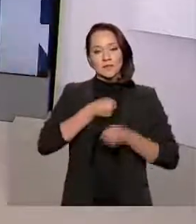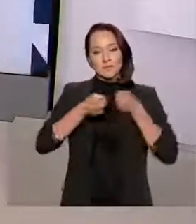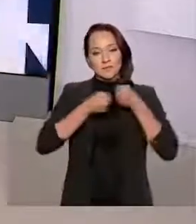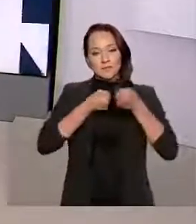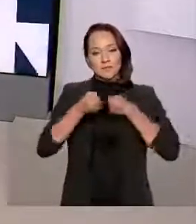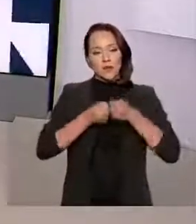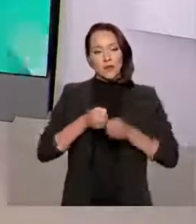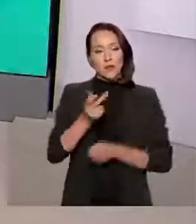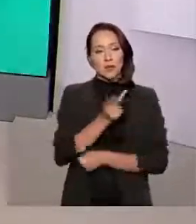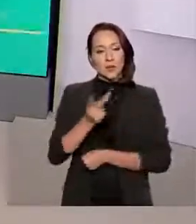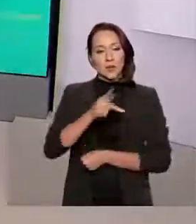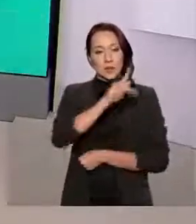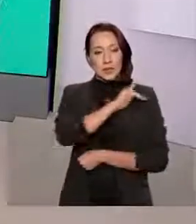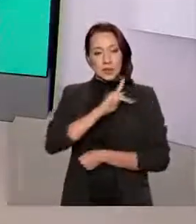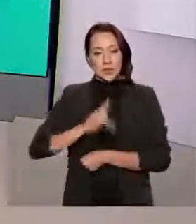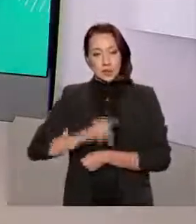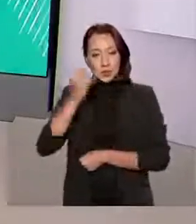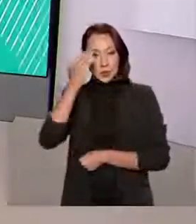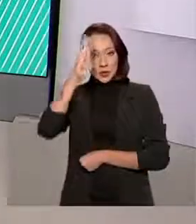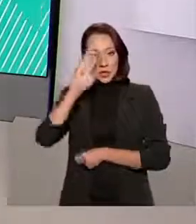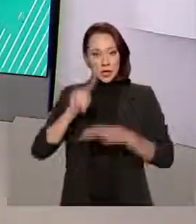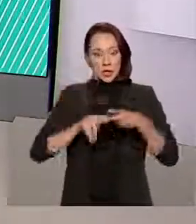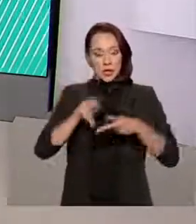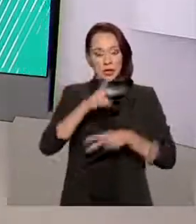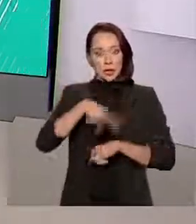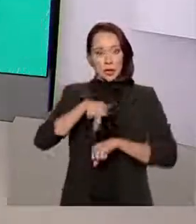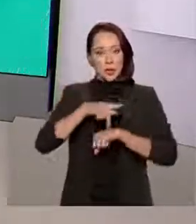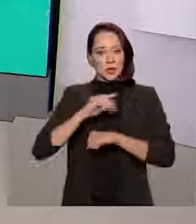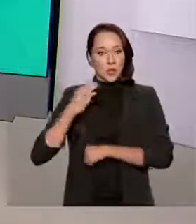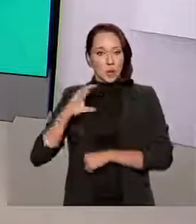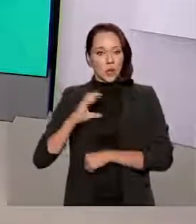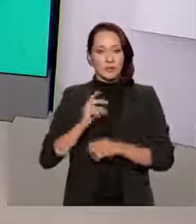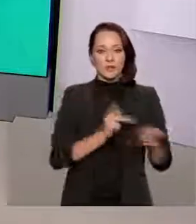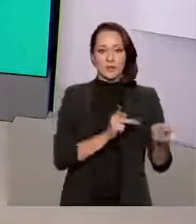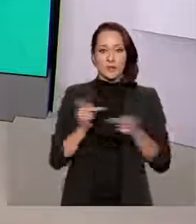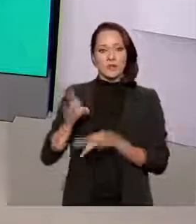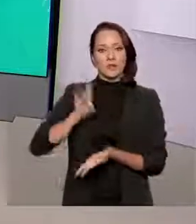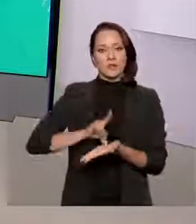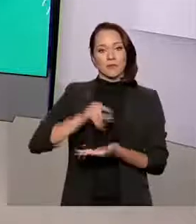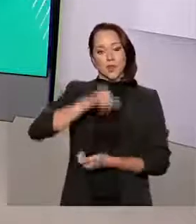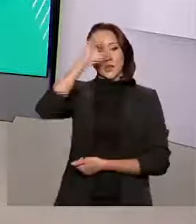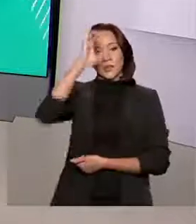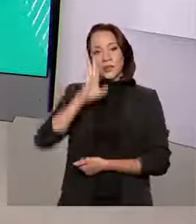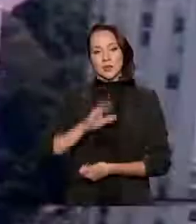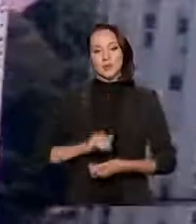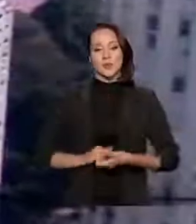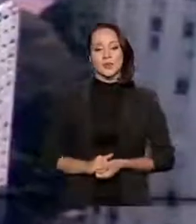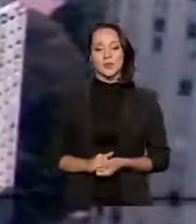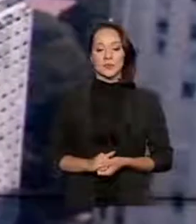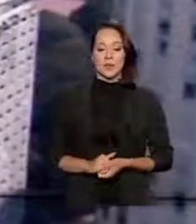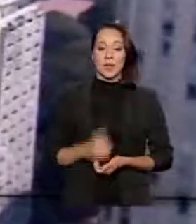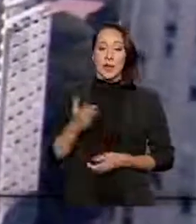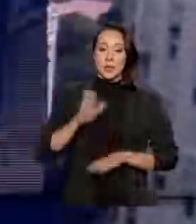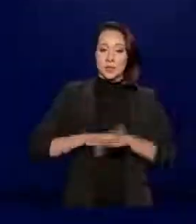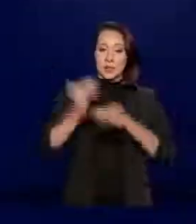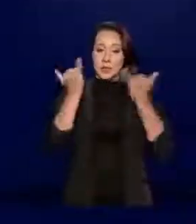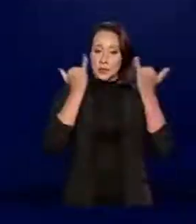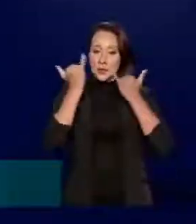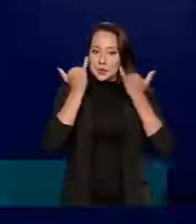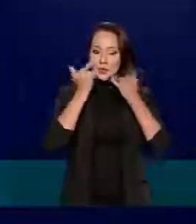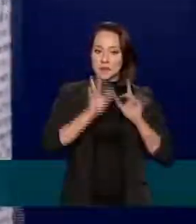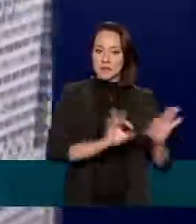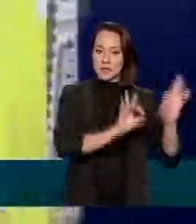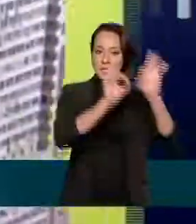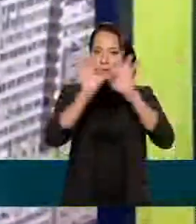à imprensa dos presidentes Jair bolsonaro e da Colômbia Ivan Duque que está em visita oficial ao Brasil essas e outras informações